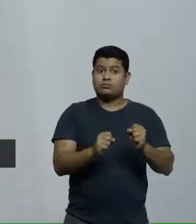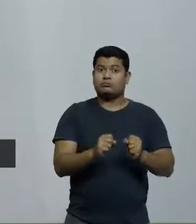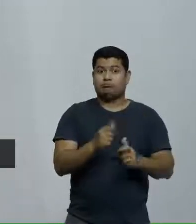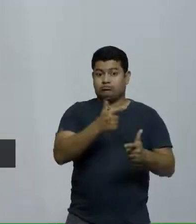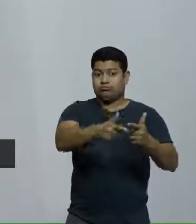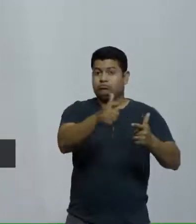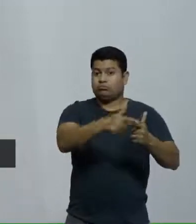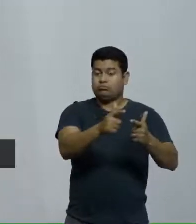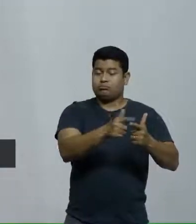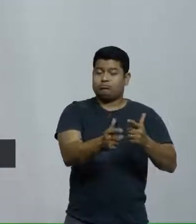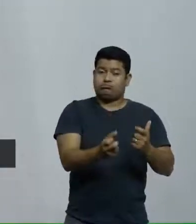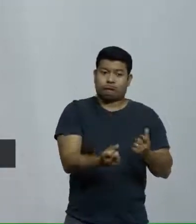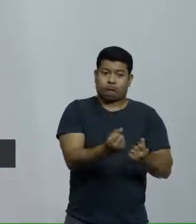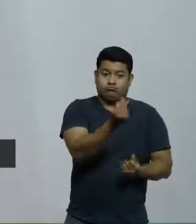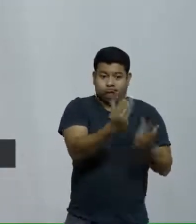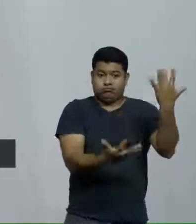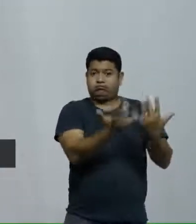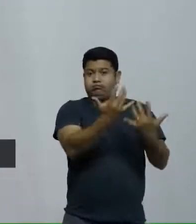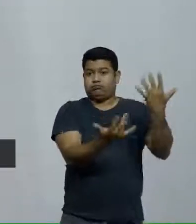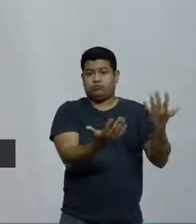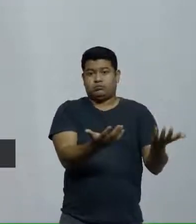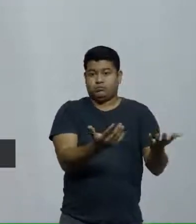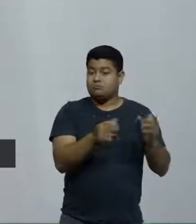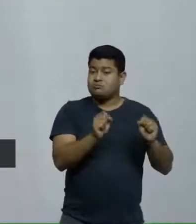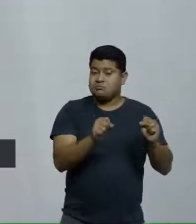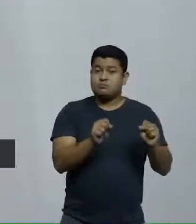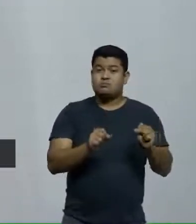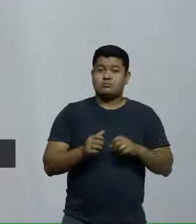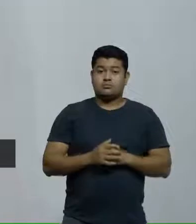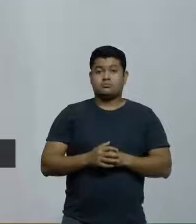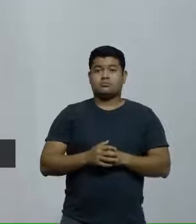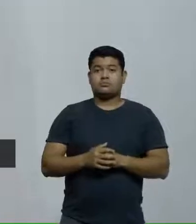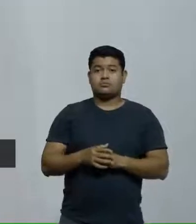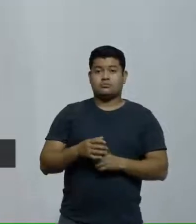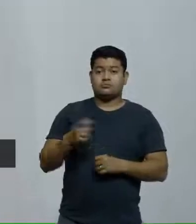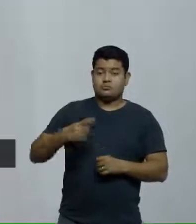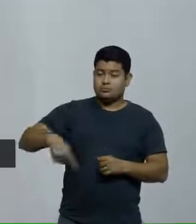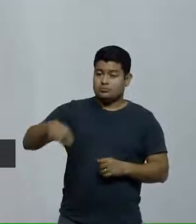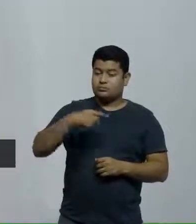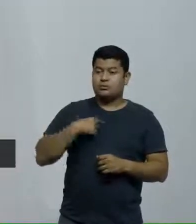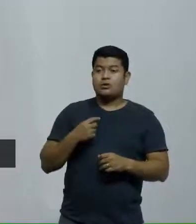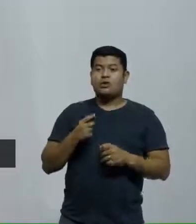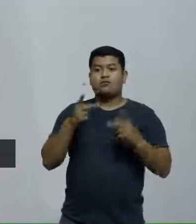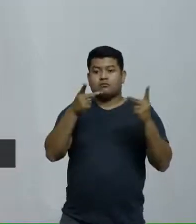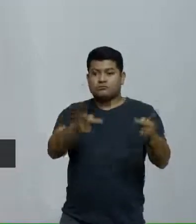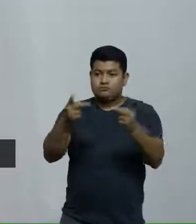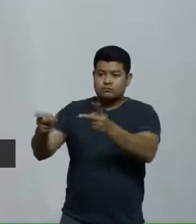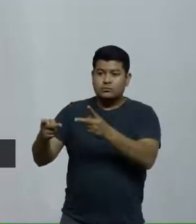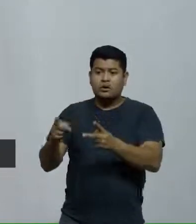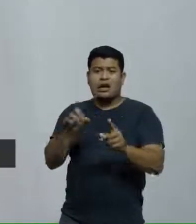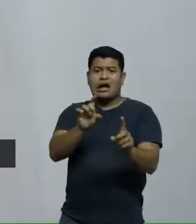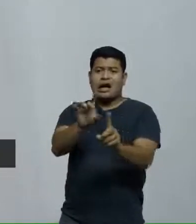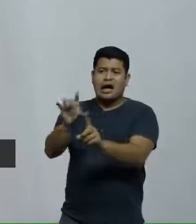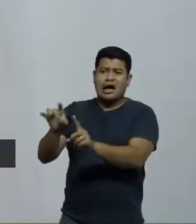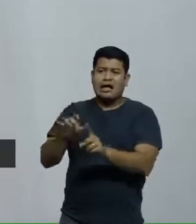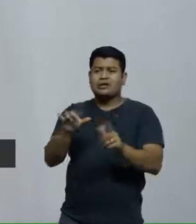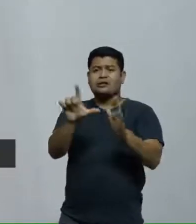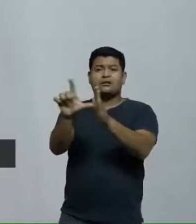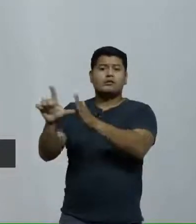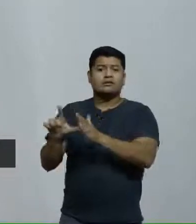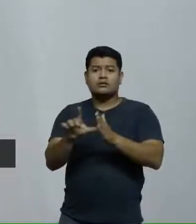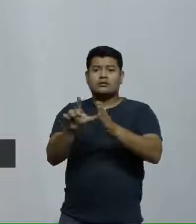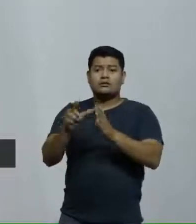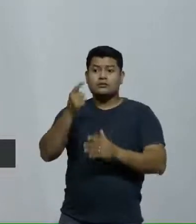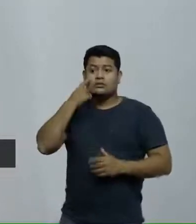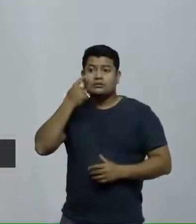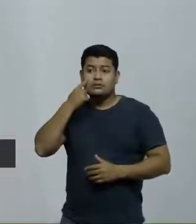também, né, diuturnamente, a gente está nos comércios verificando, então, se todos os